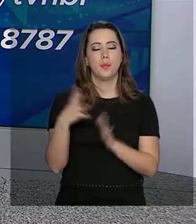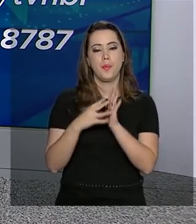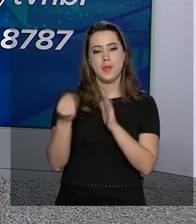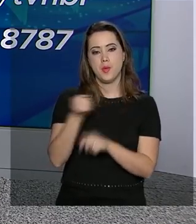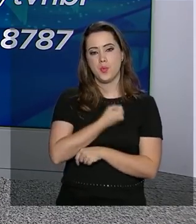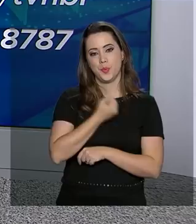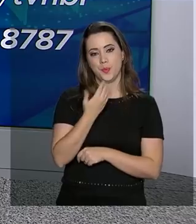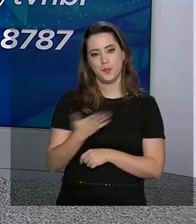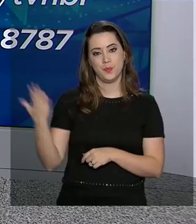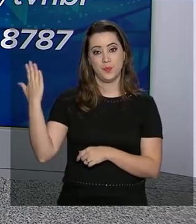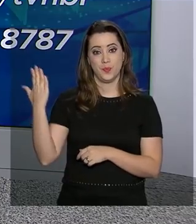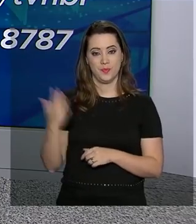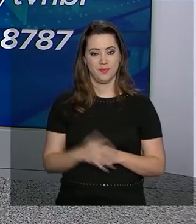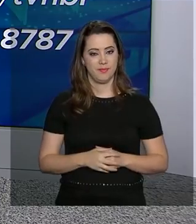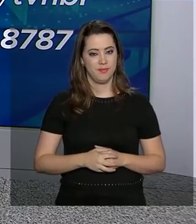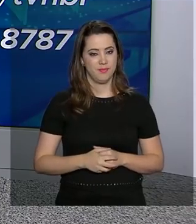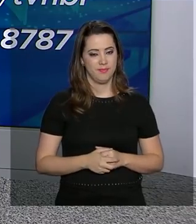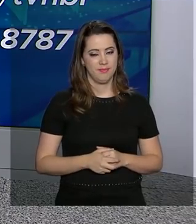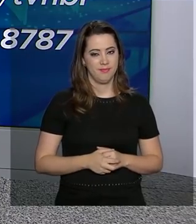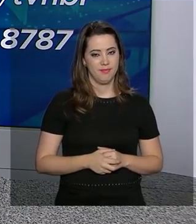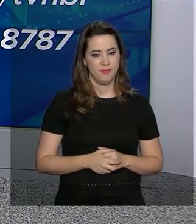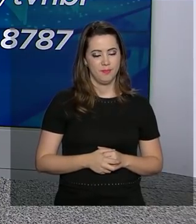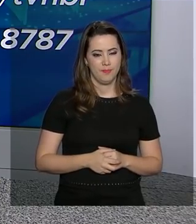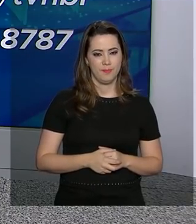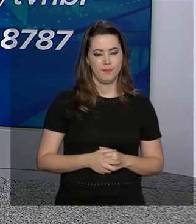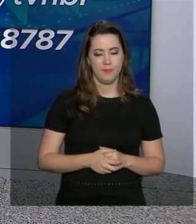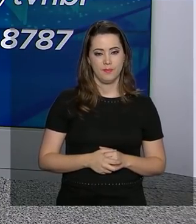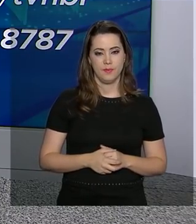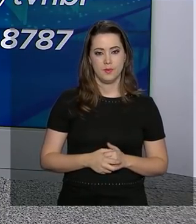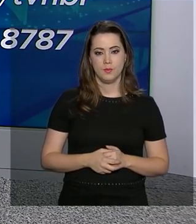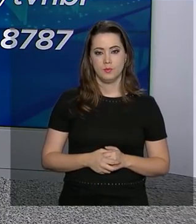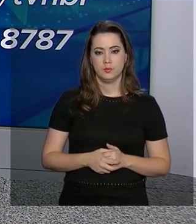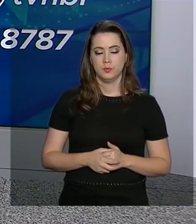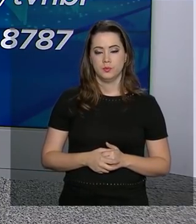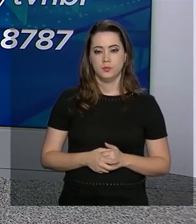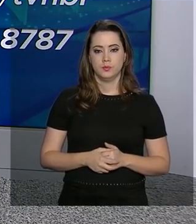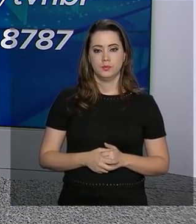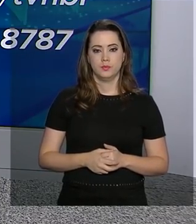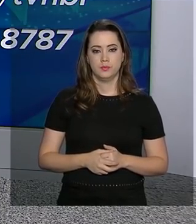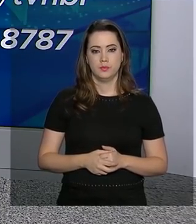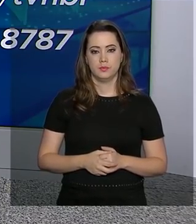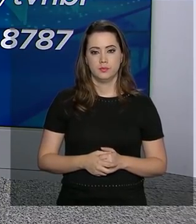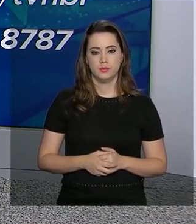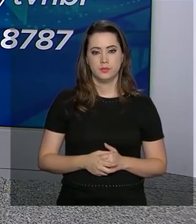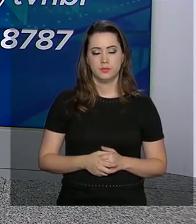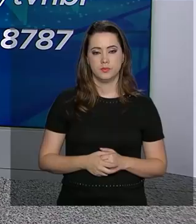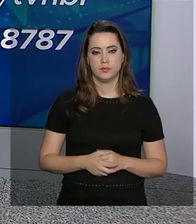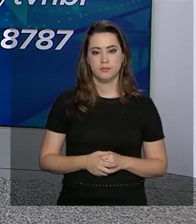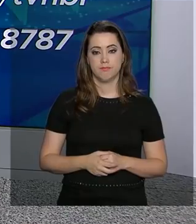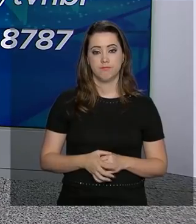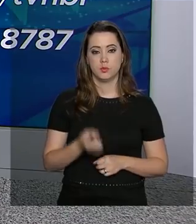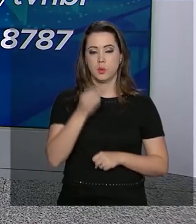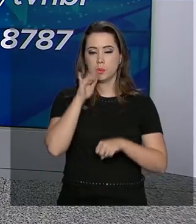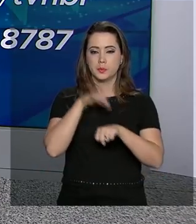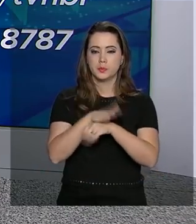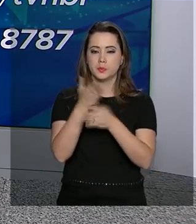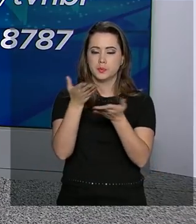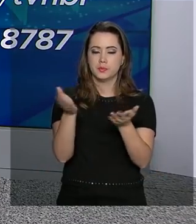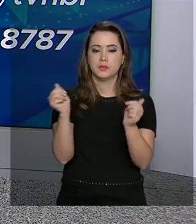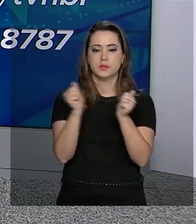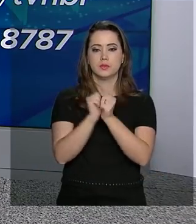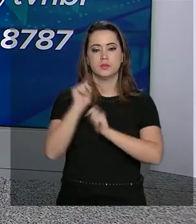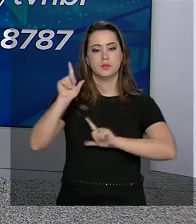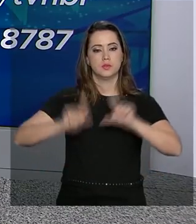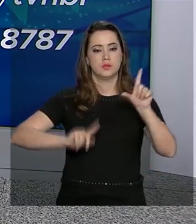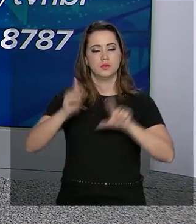anote aí é 619-98-678787. Uma boa noite